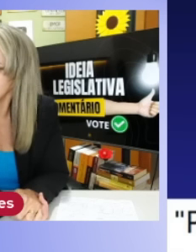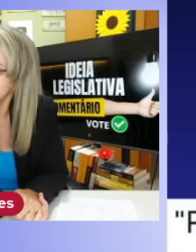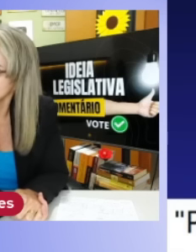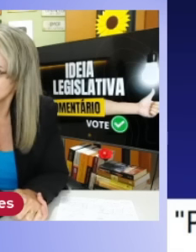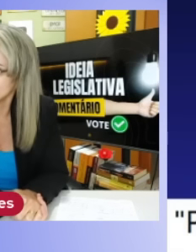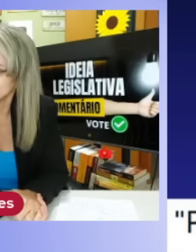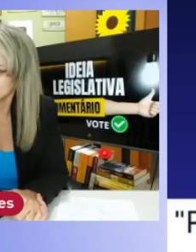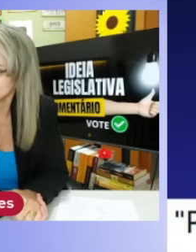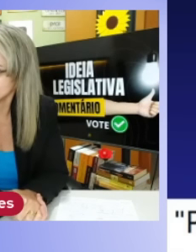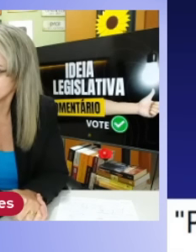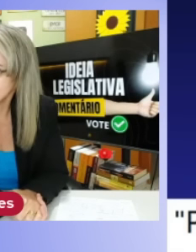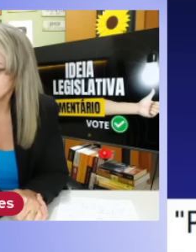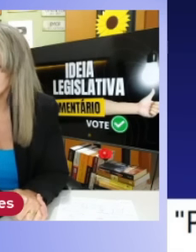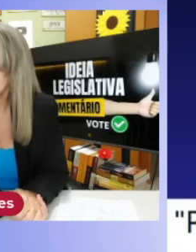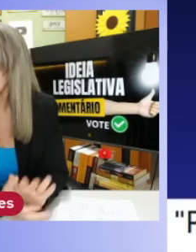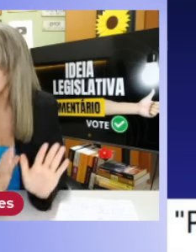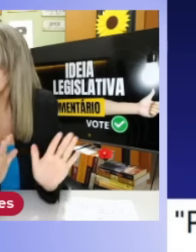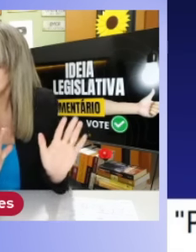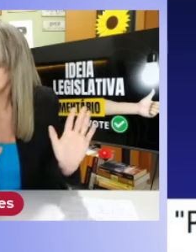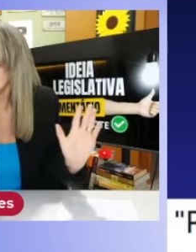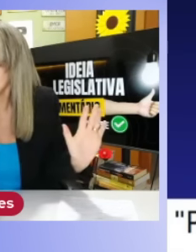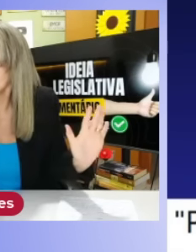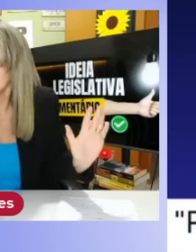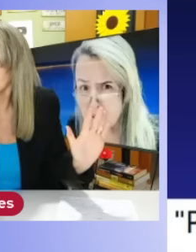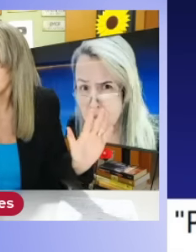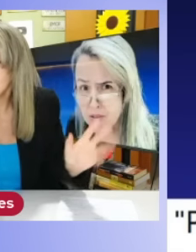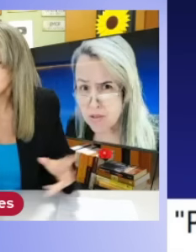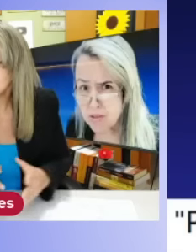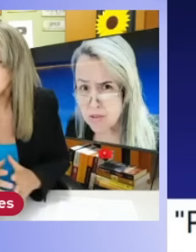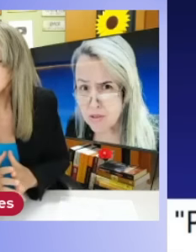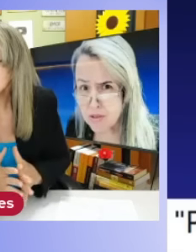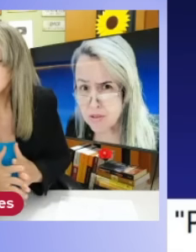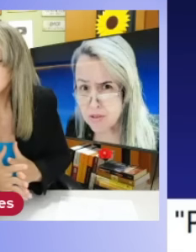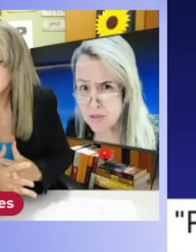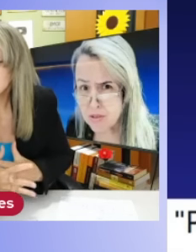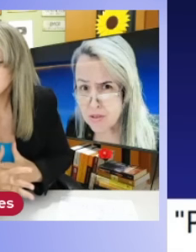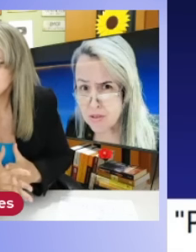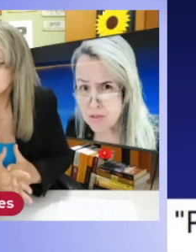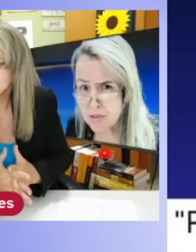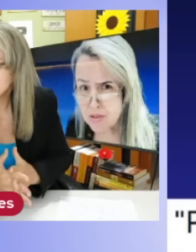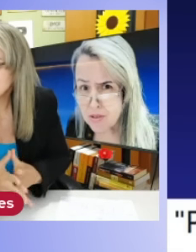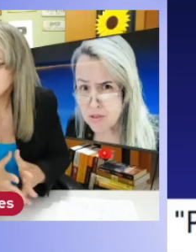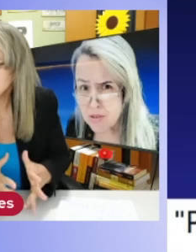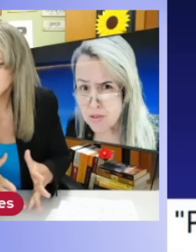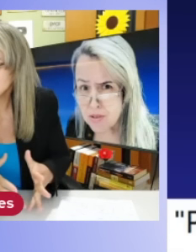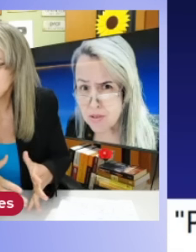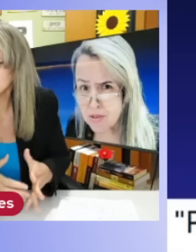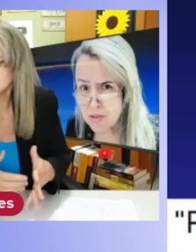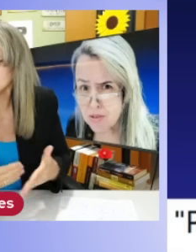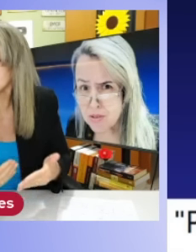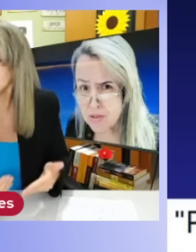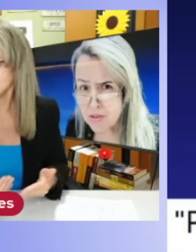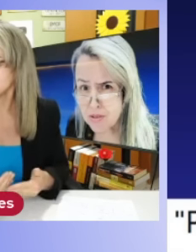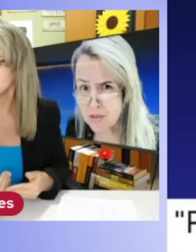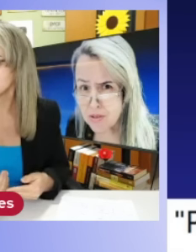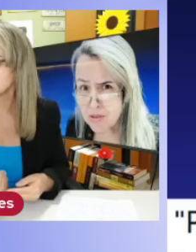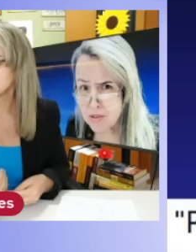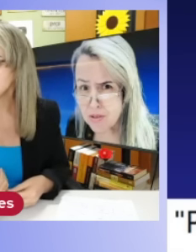São Paulo Não precisa responder para uma militância com críticas